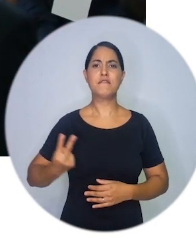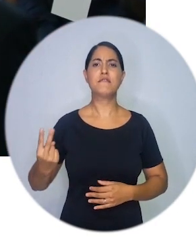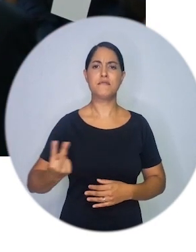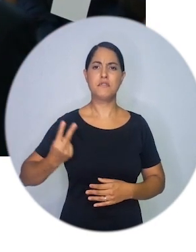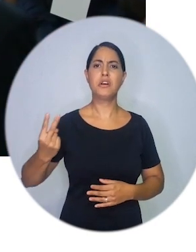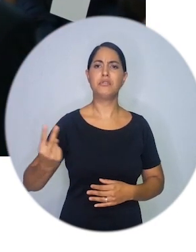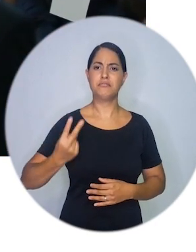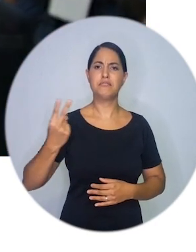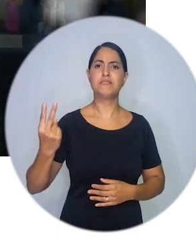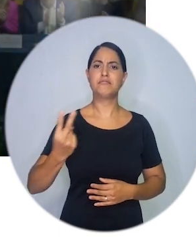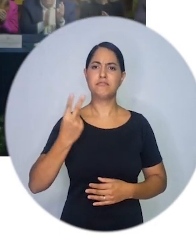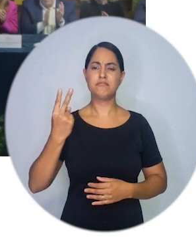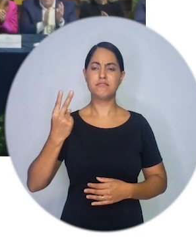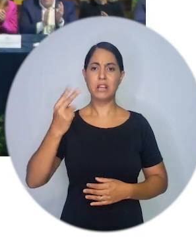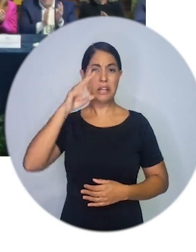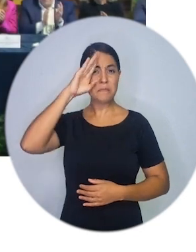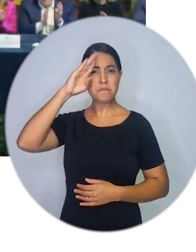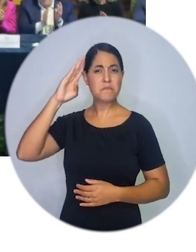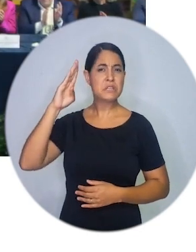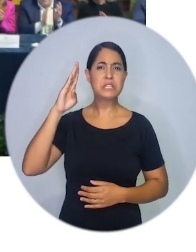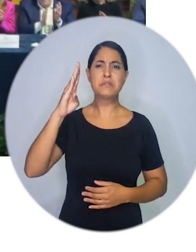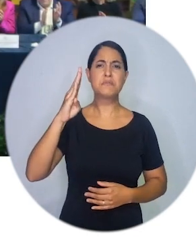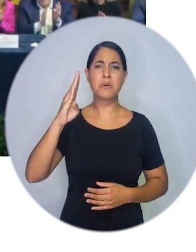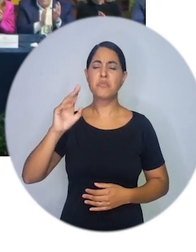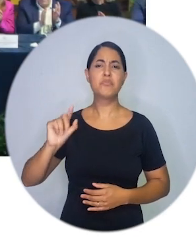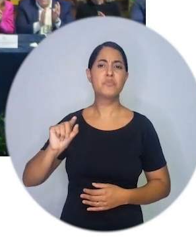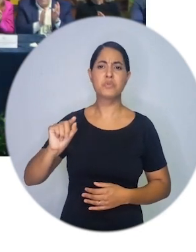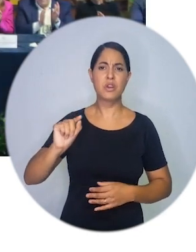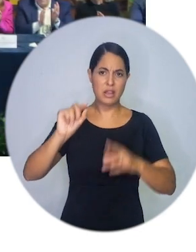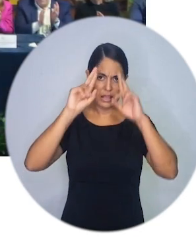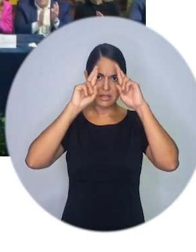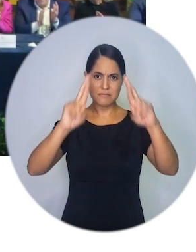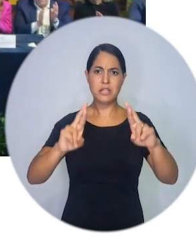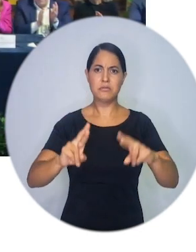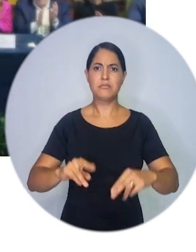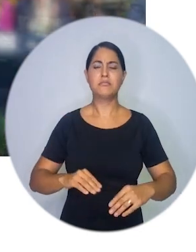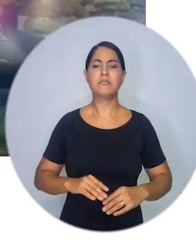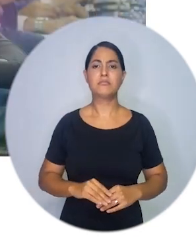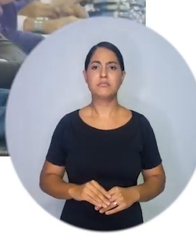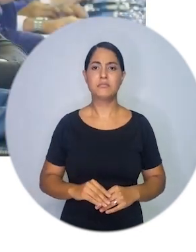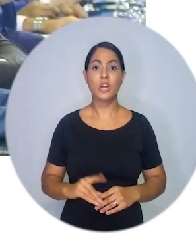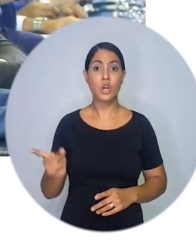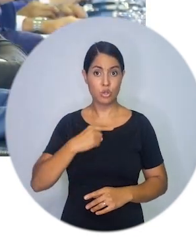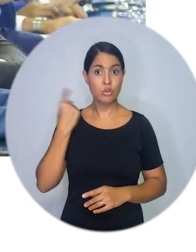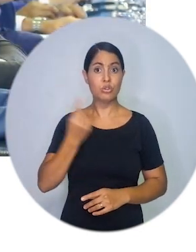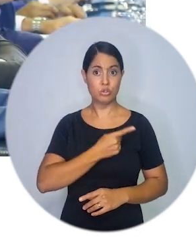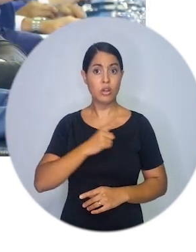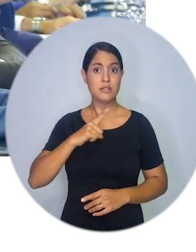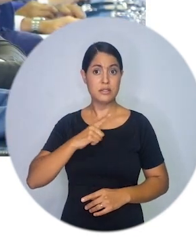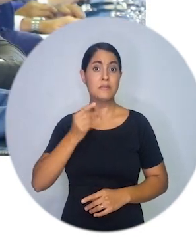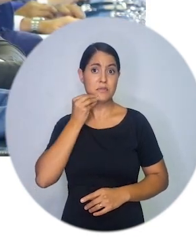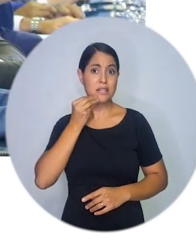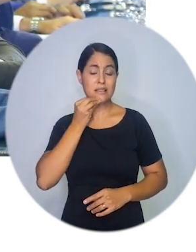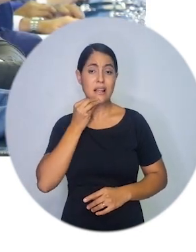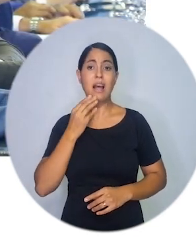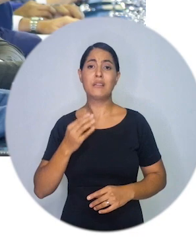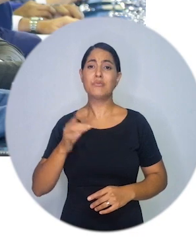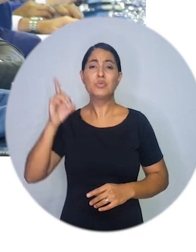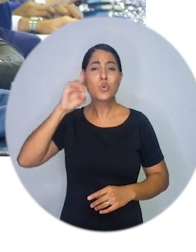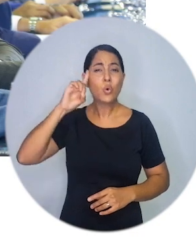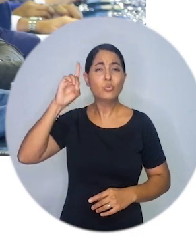valorizado e, sobretudo, respeitado, que é o que nós temos tentado